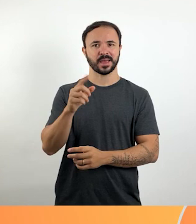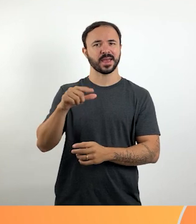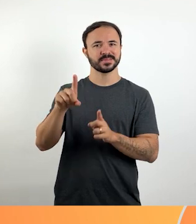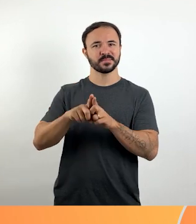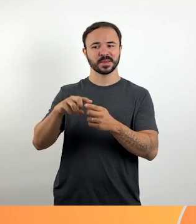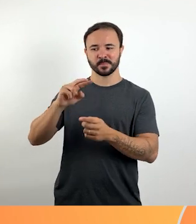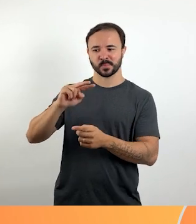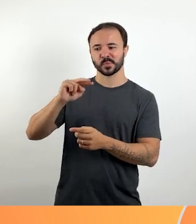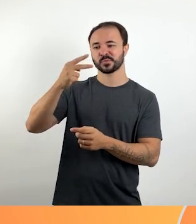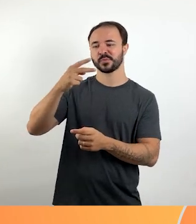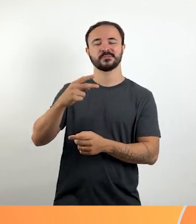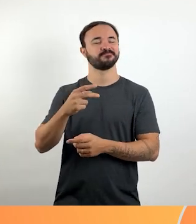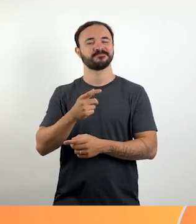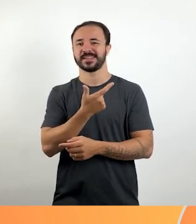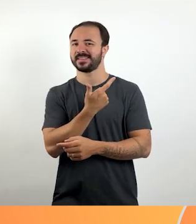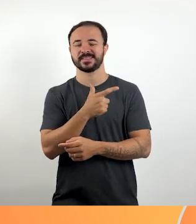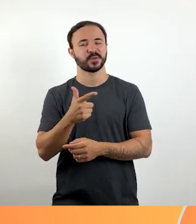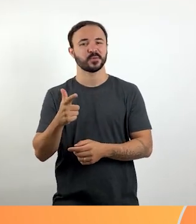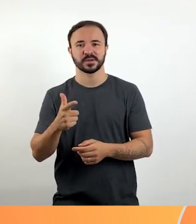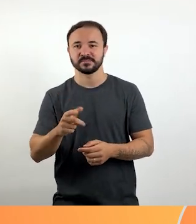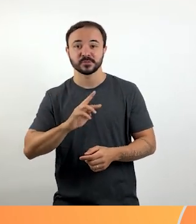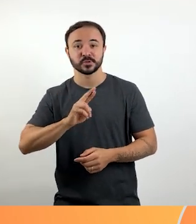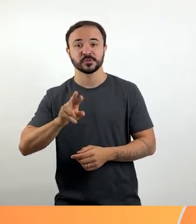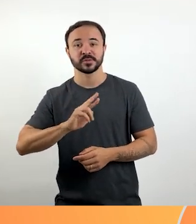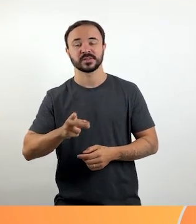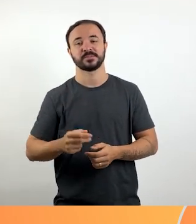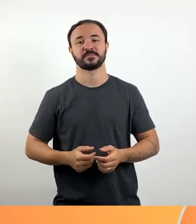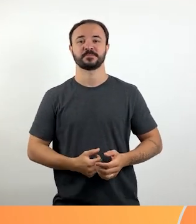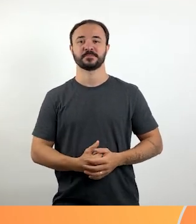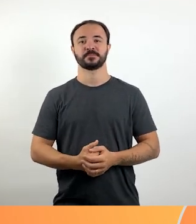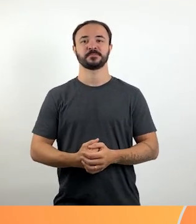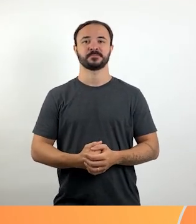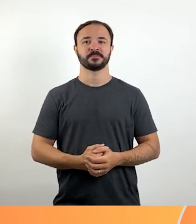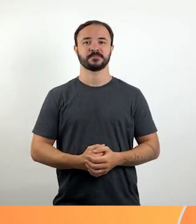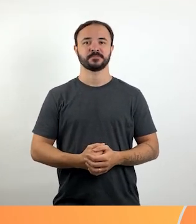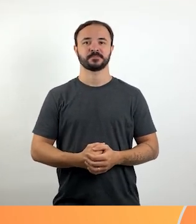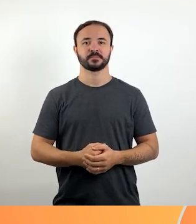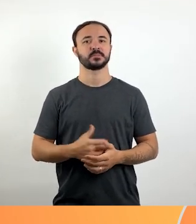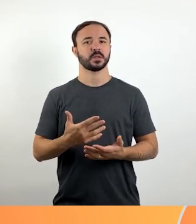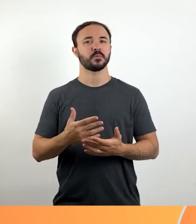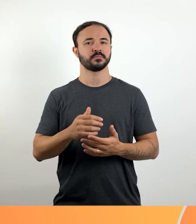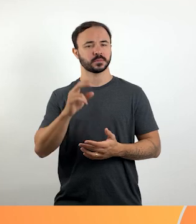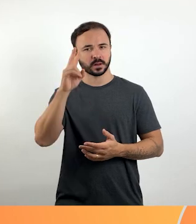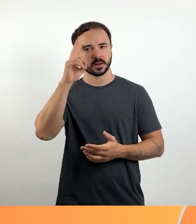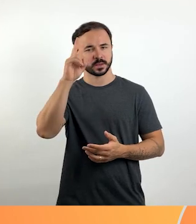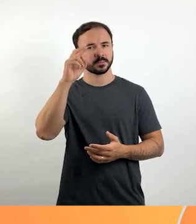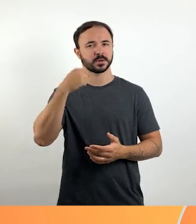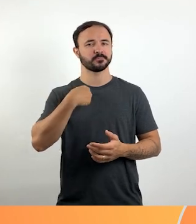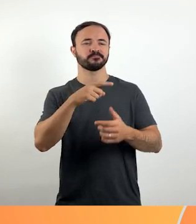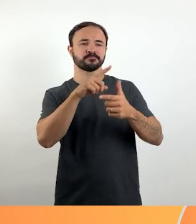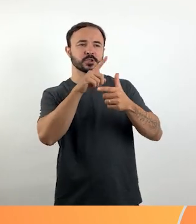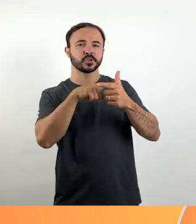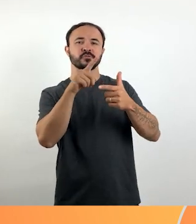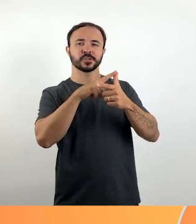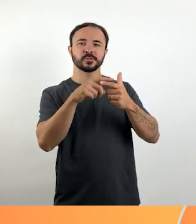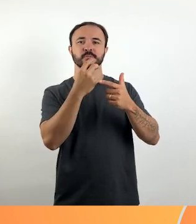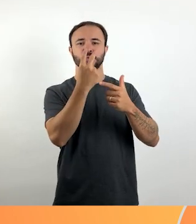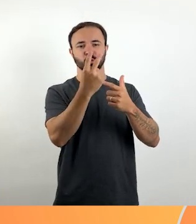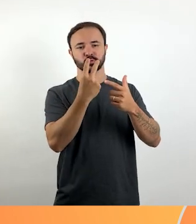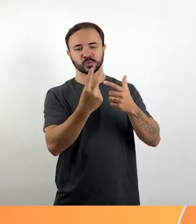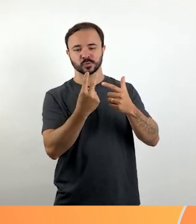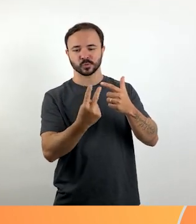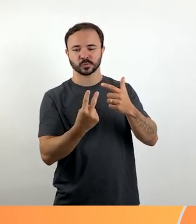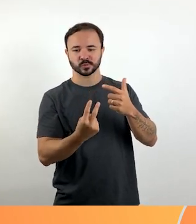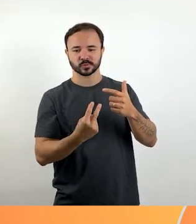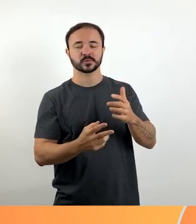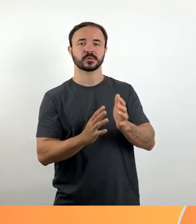que a partir desse raciocínio, porque quando eu fiz a fatoração, deu para a gente ver que esses 4 números que se